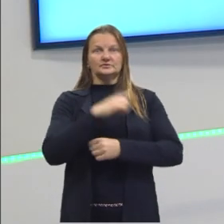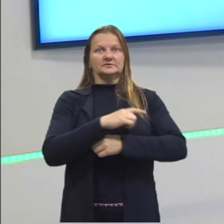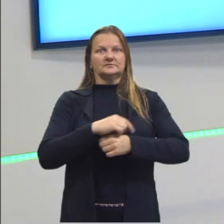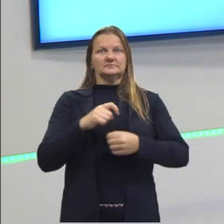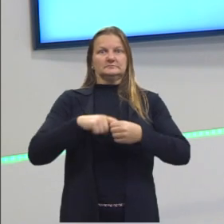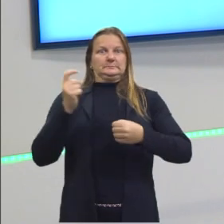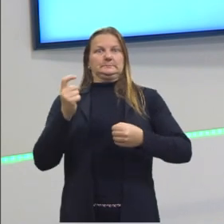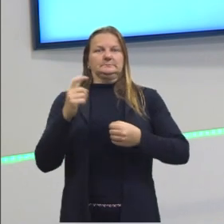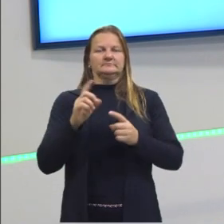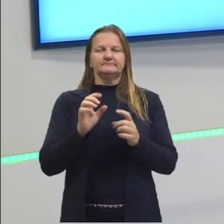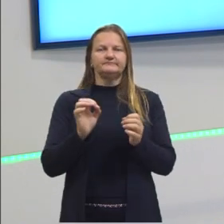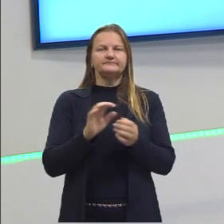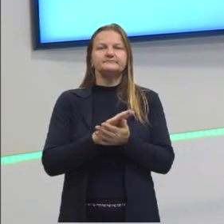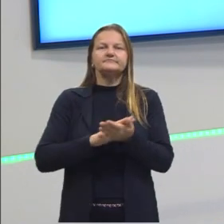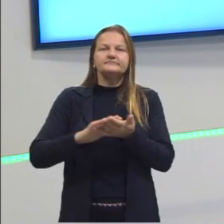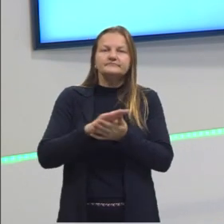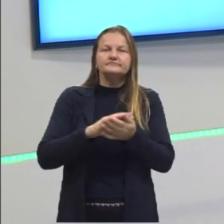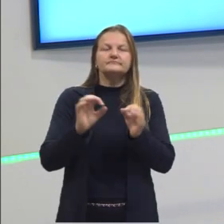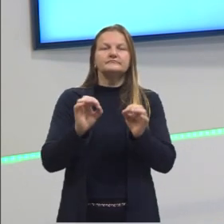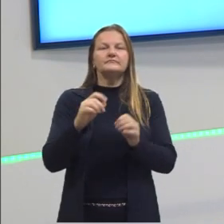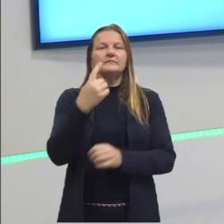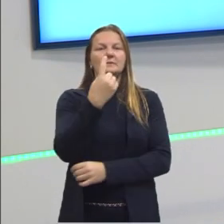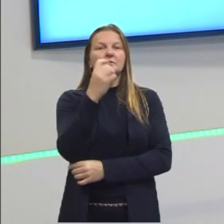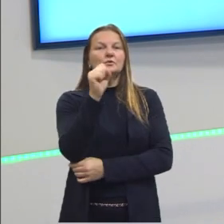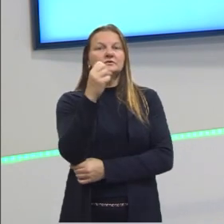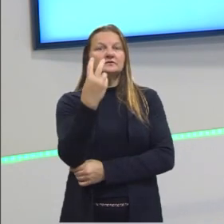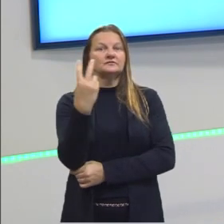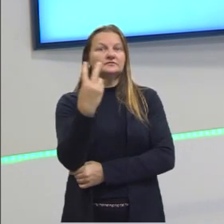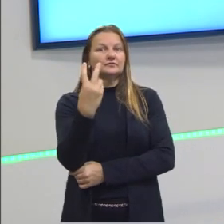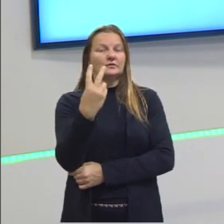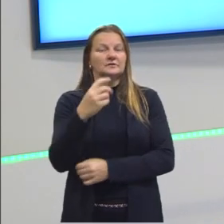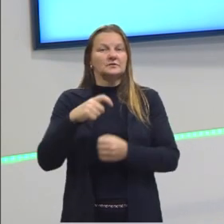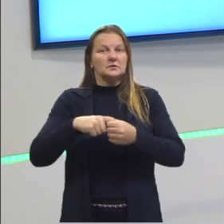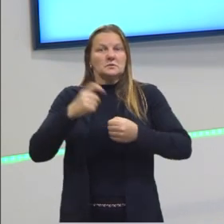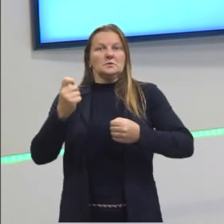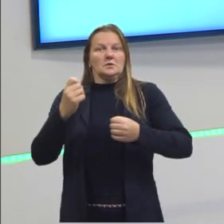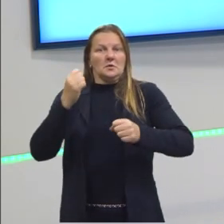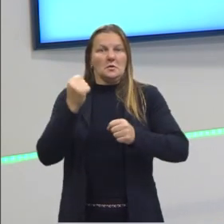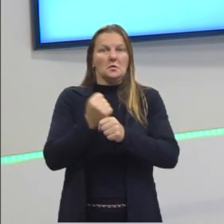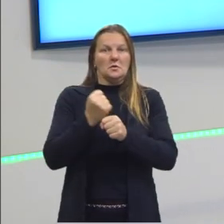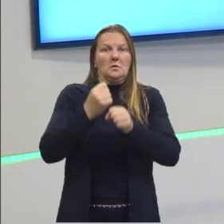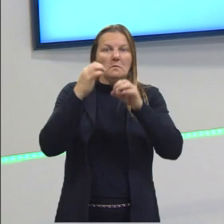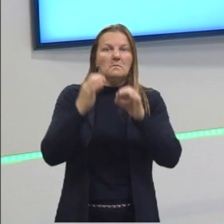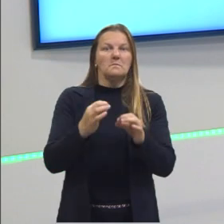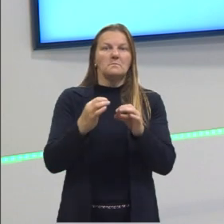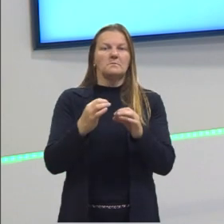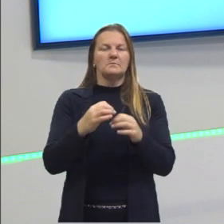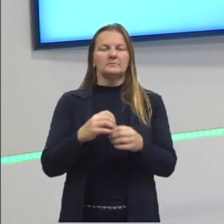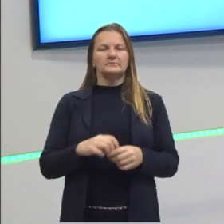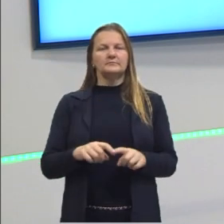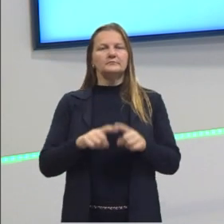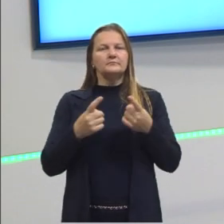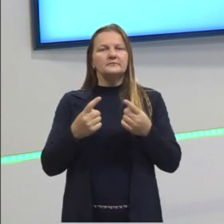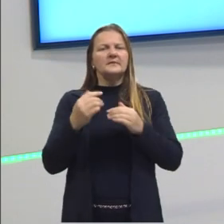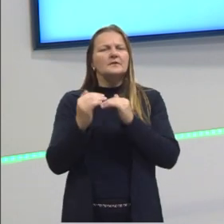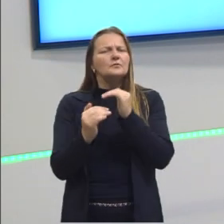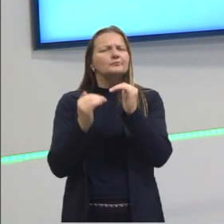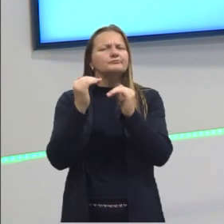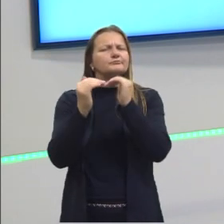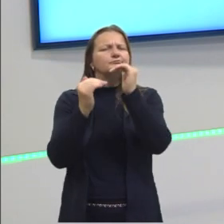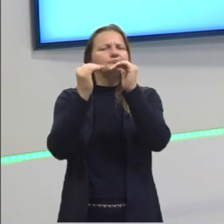Independente de um dia para o outro e não foi 1822 que o Brasil consolidou essa Independência o Brasil